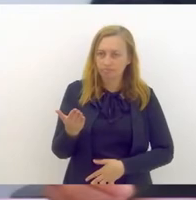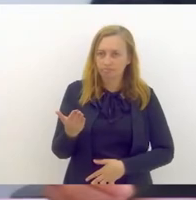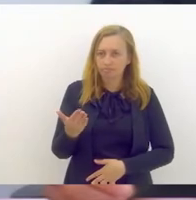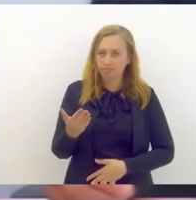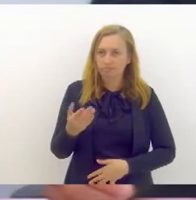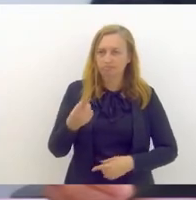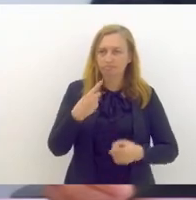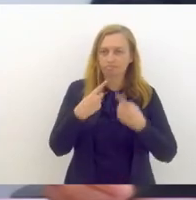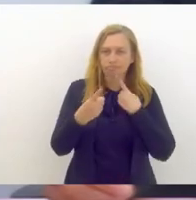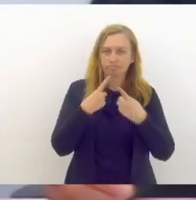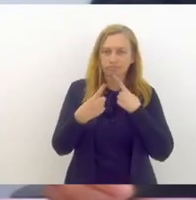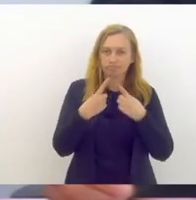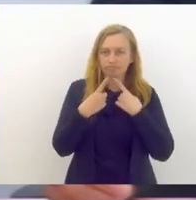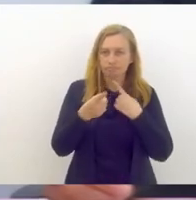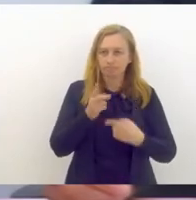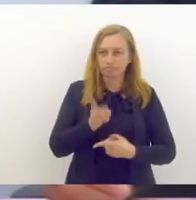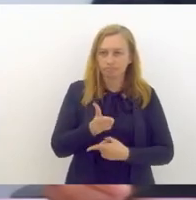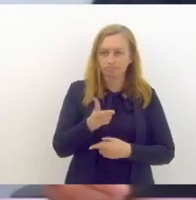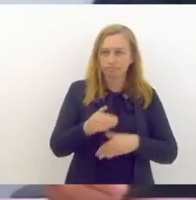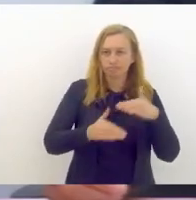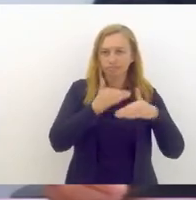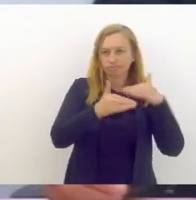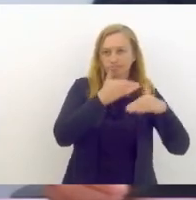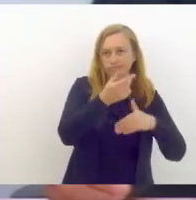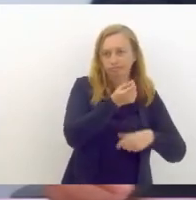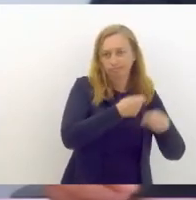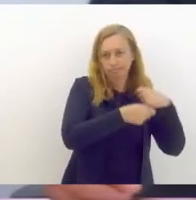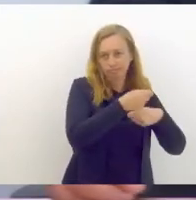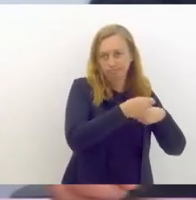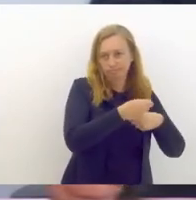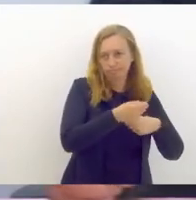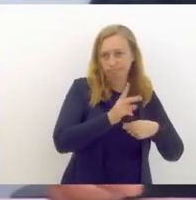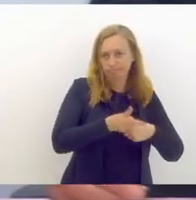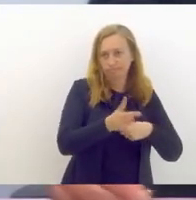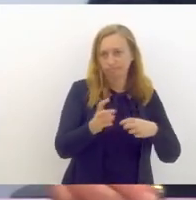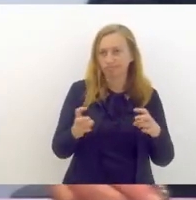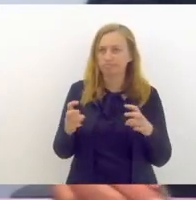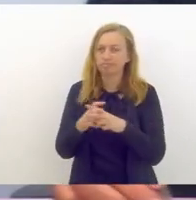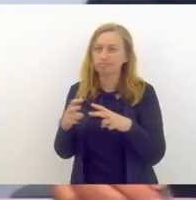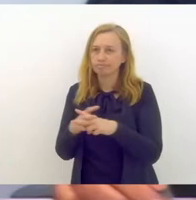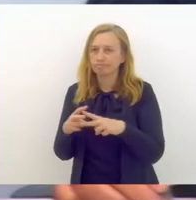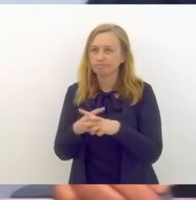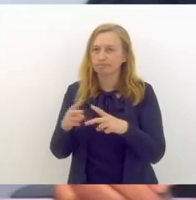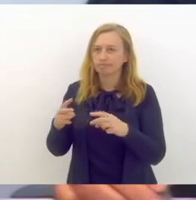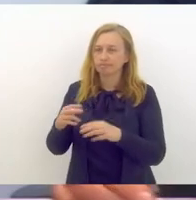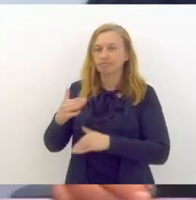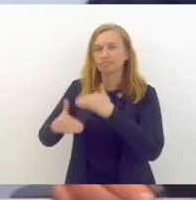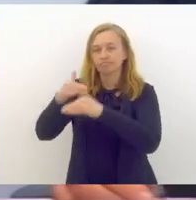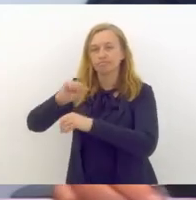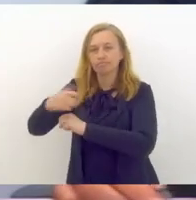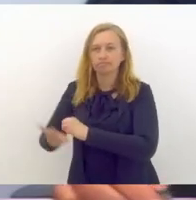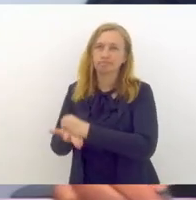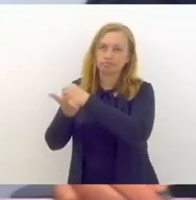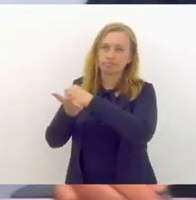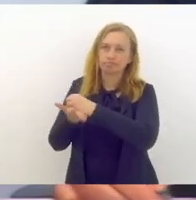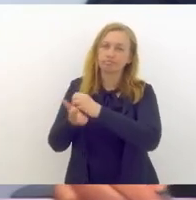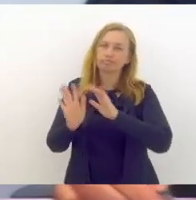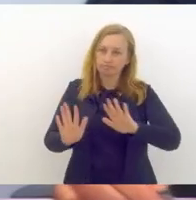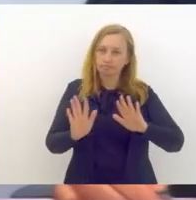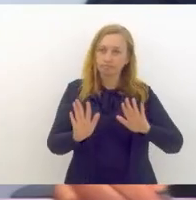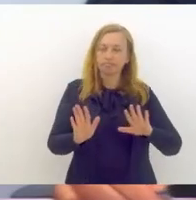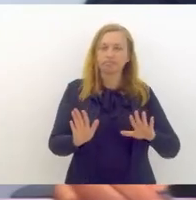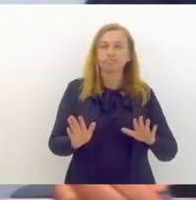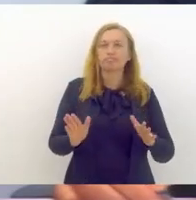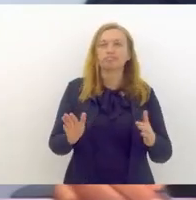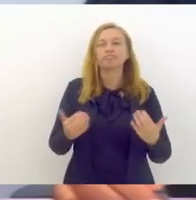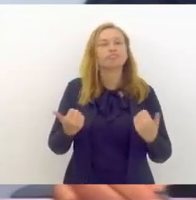discurso, a dicotomia constante de desenvolvimento econômico sempre briga com desenvolvimento sustentável. É isso que a gente precisa ultrapassar. O que a